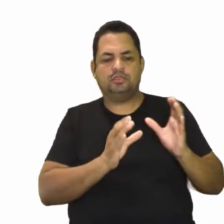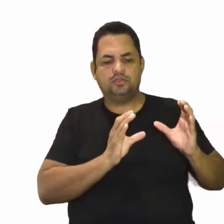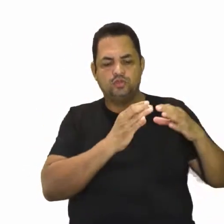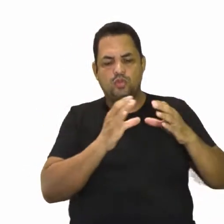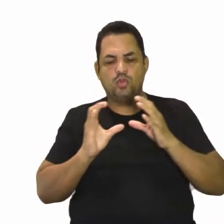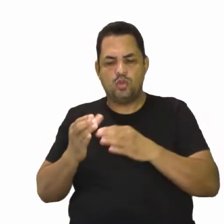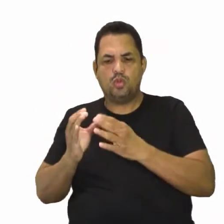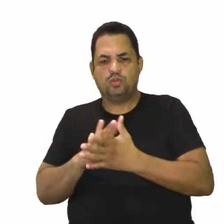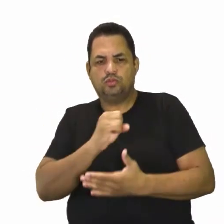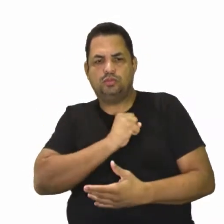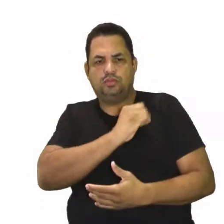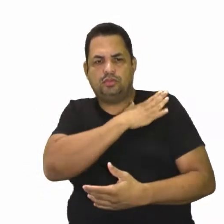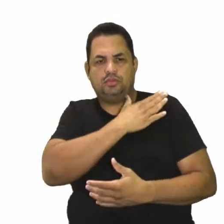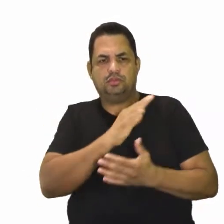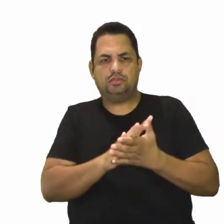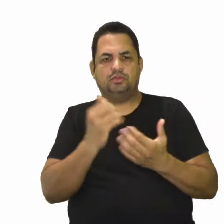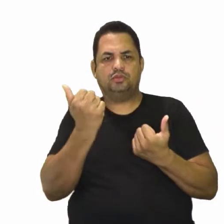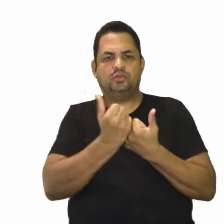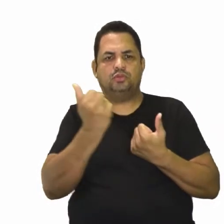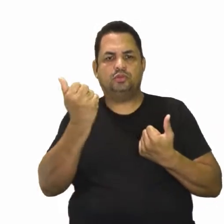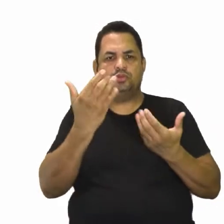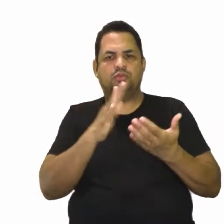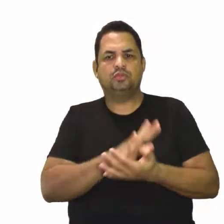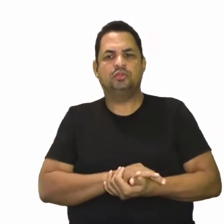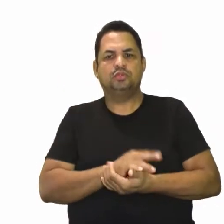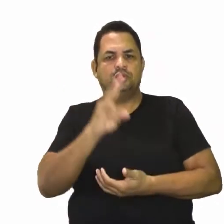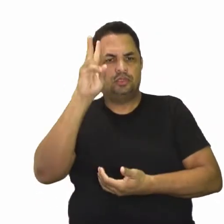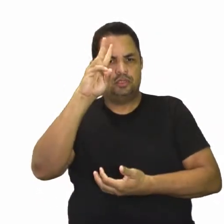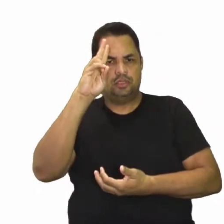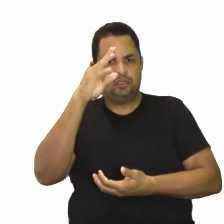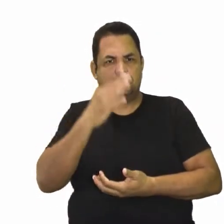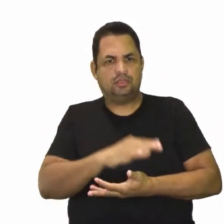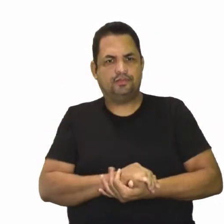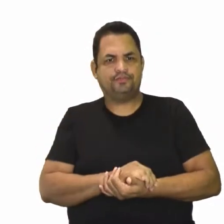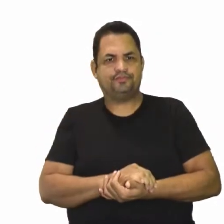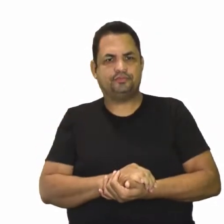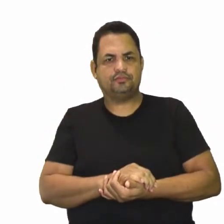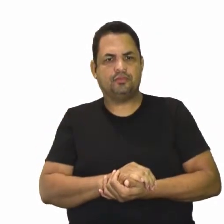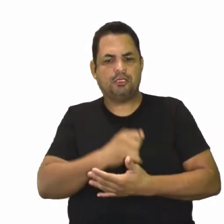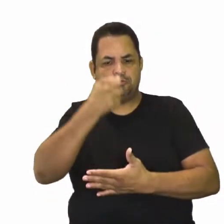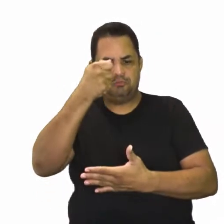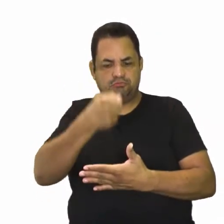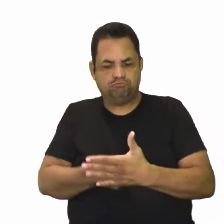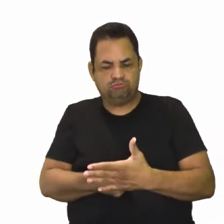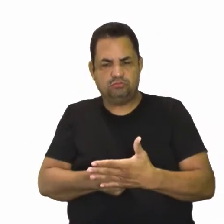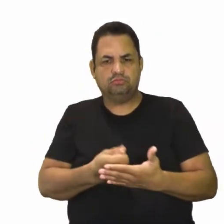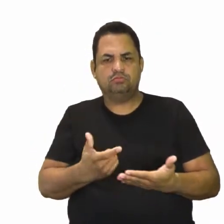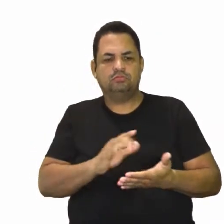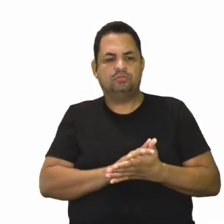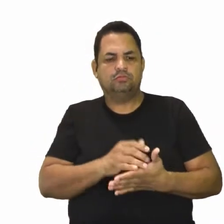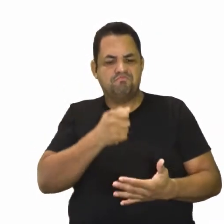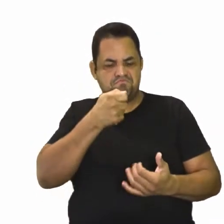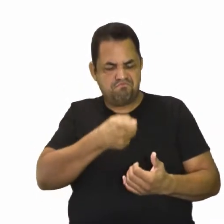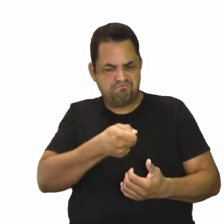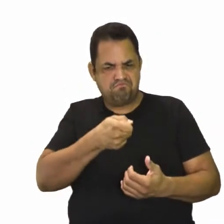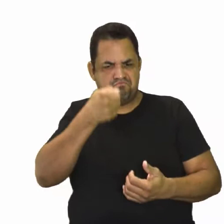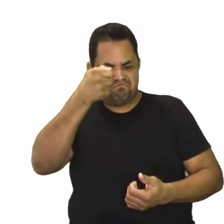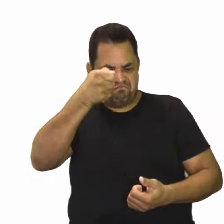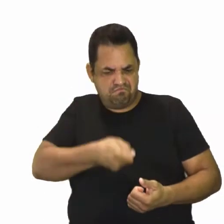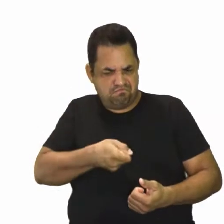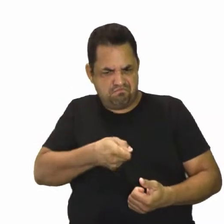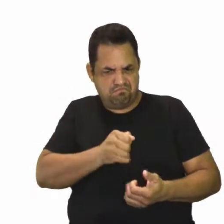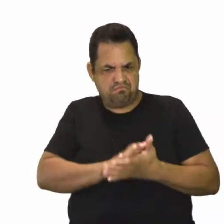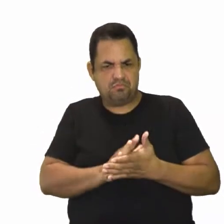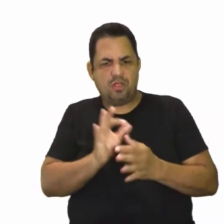estão substituindo Costa e Silva. Costa e Silva, lembra do Costa e Silva? Aquela alinhadura, Costa e Silva, que implanta